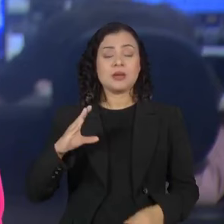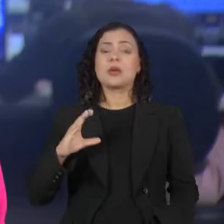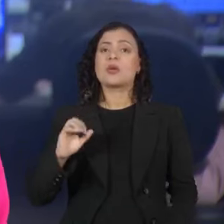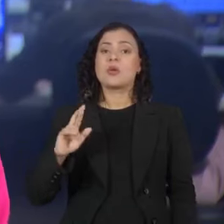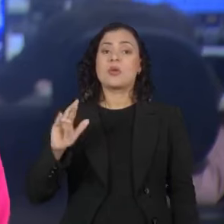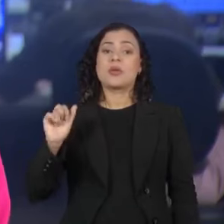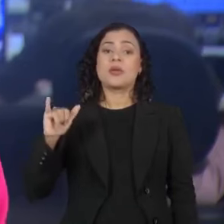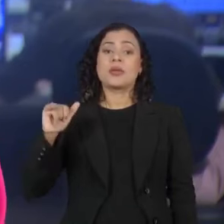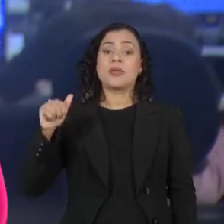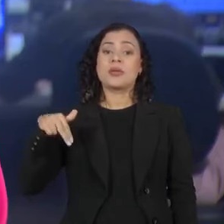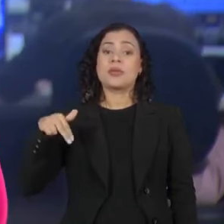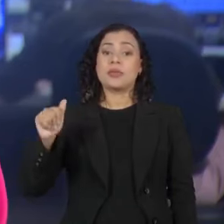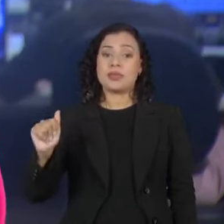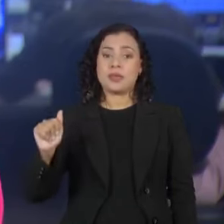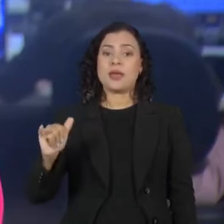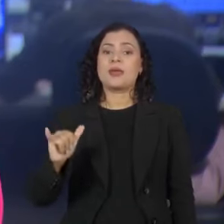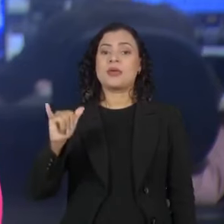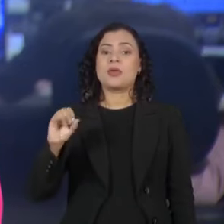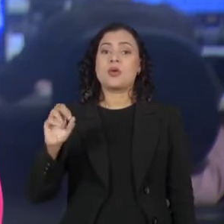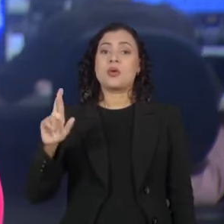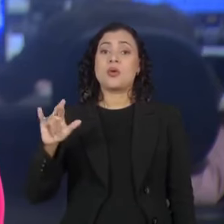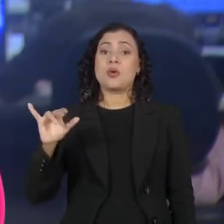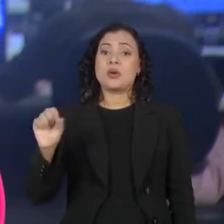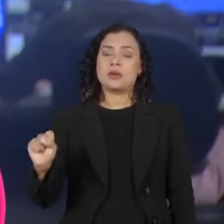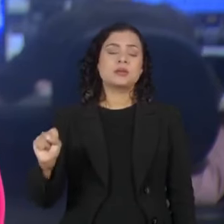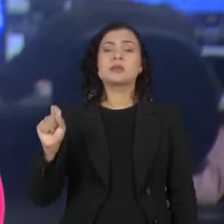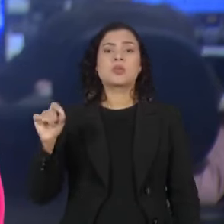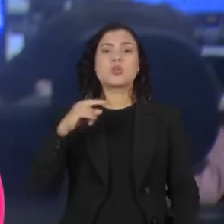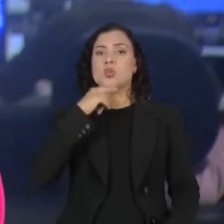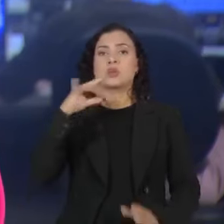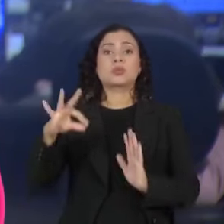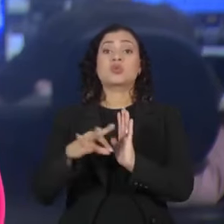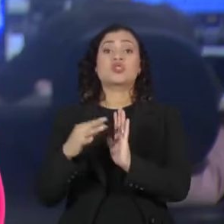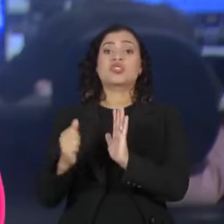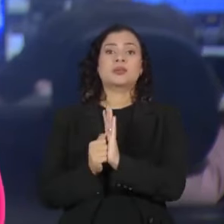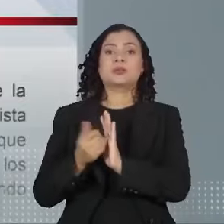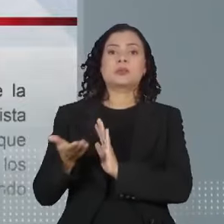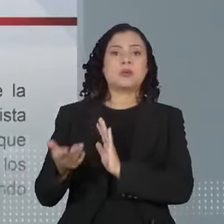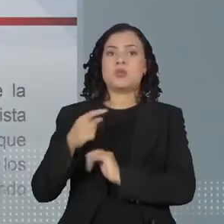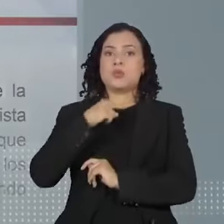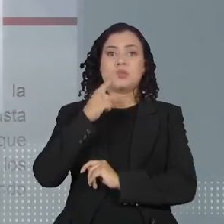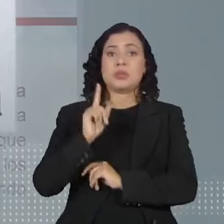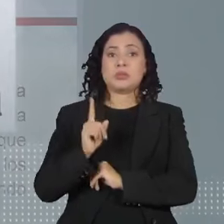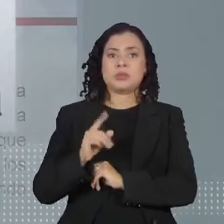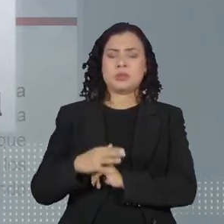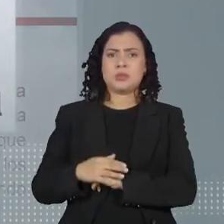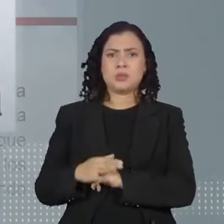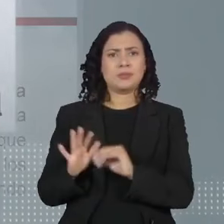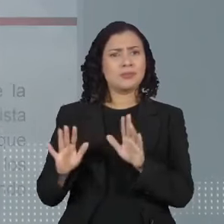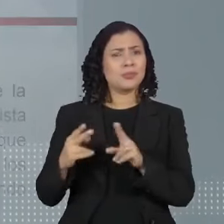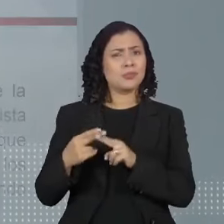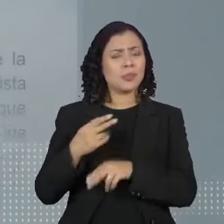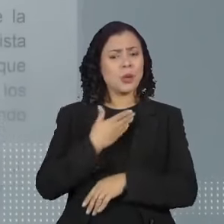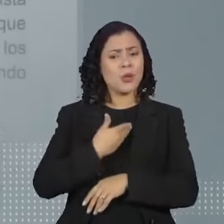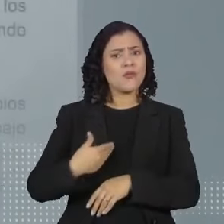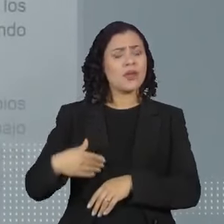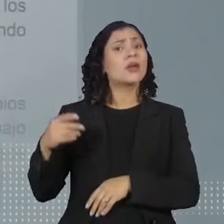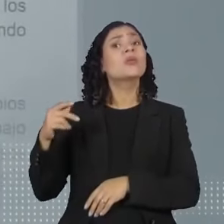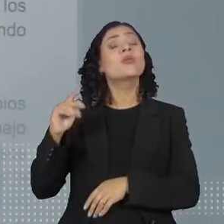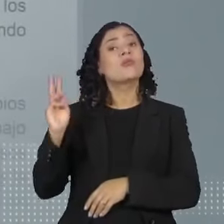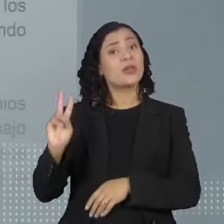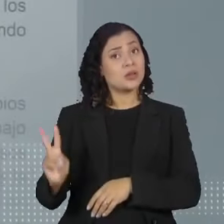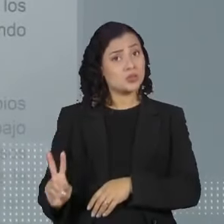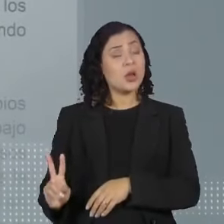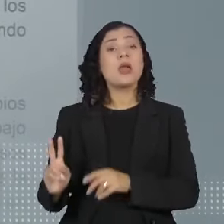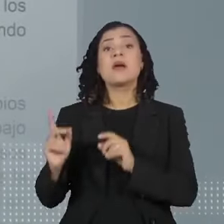aores não conseguiu fazer o registro online no conselho eleitoral o governo venezuelano chamou a manifestação